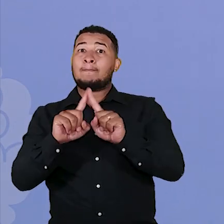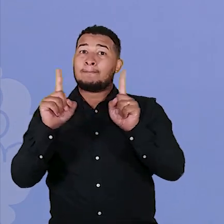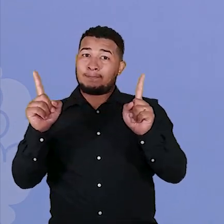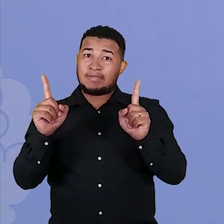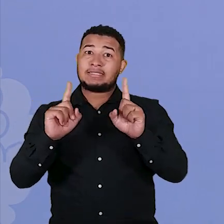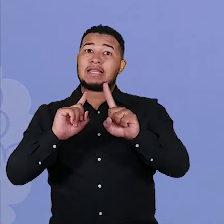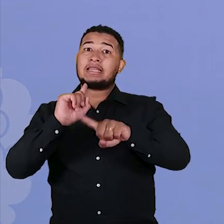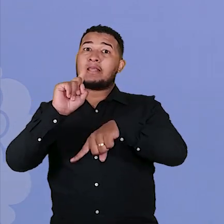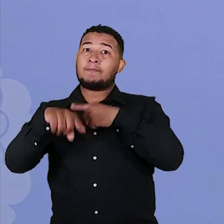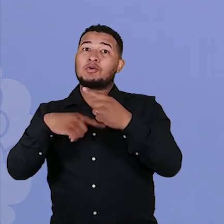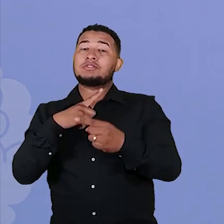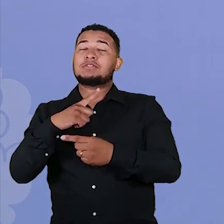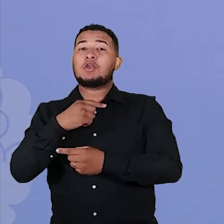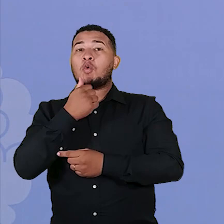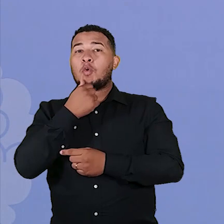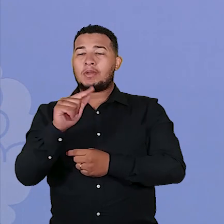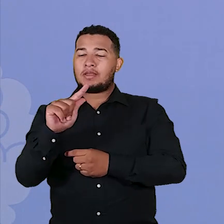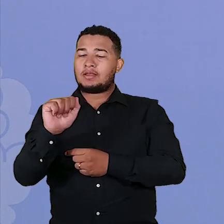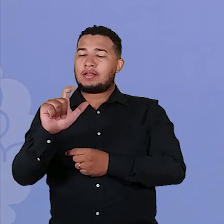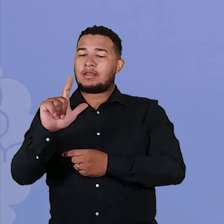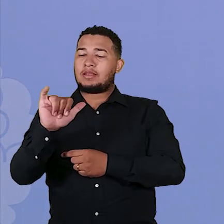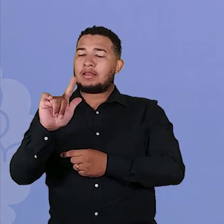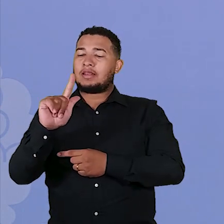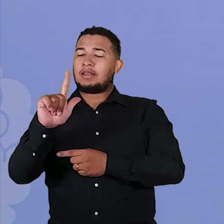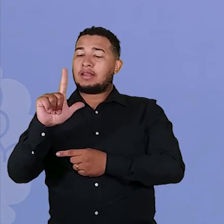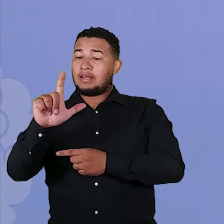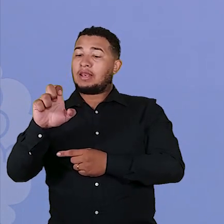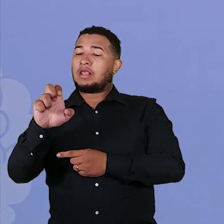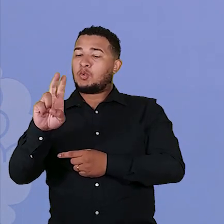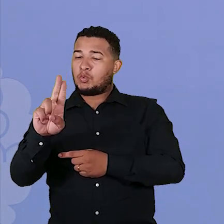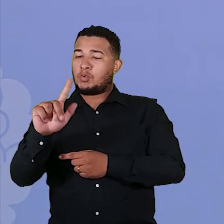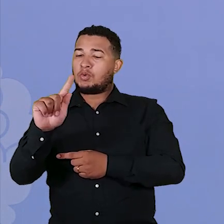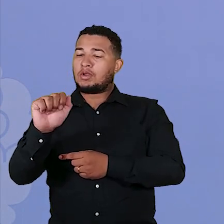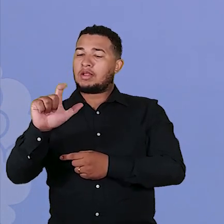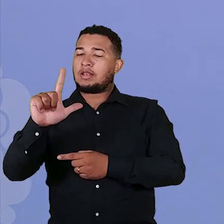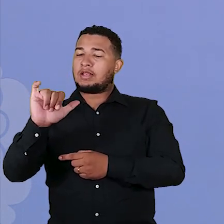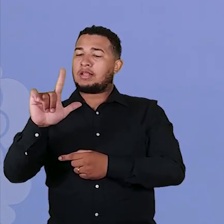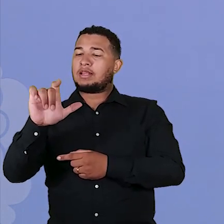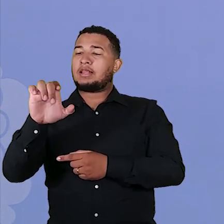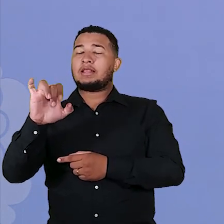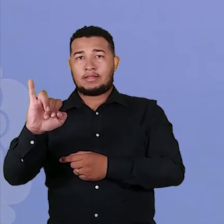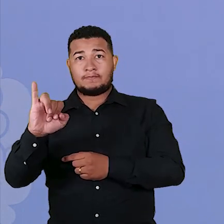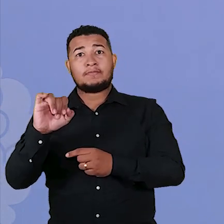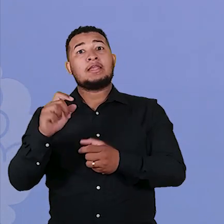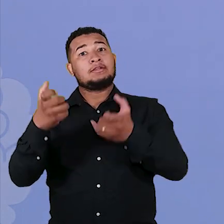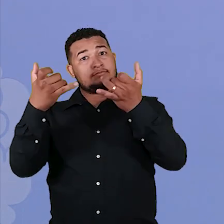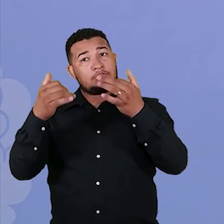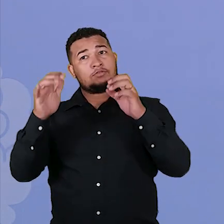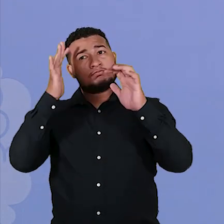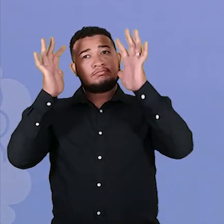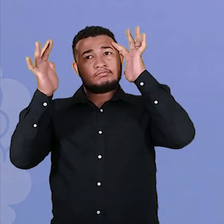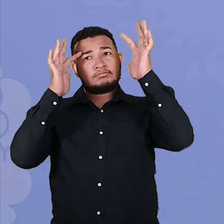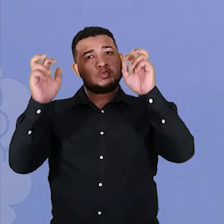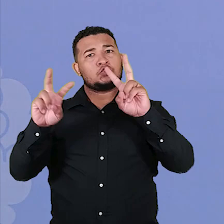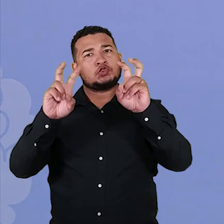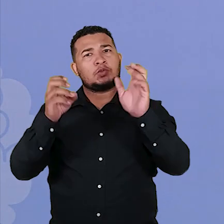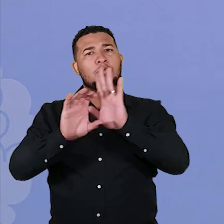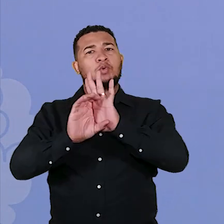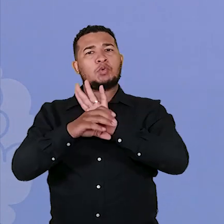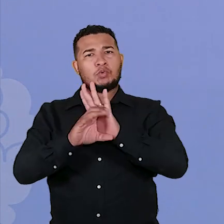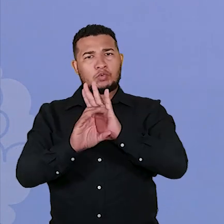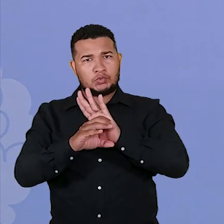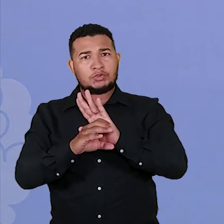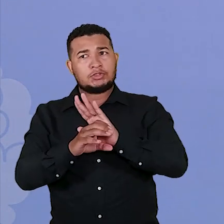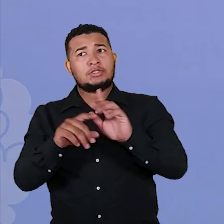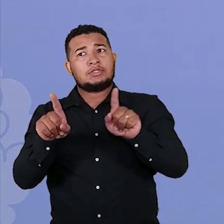porém depois veio galileu galilei galileu galilei já tem refletiu né sobre esses